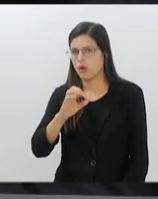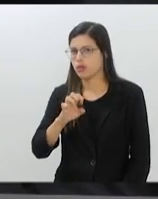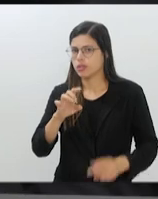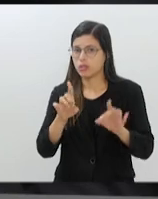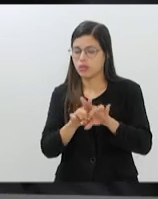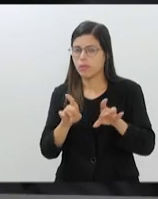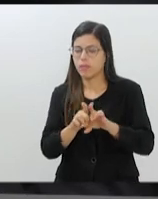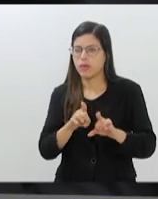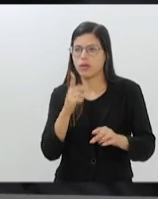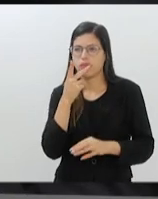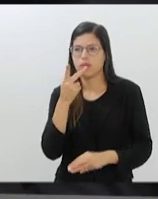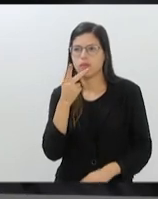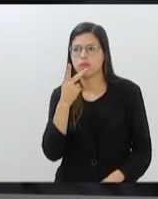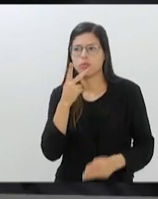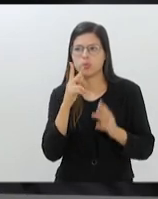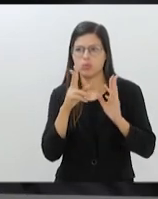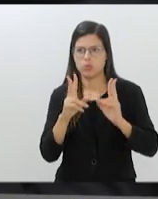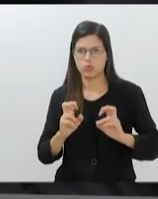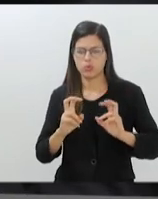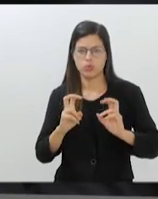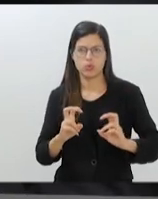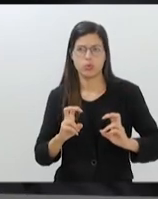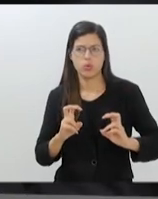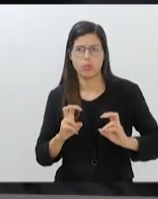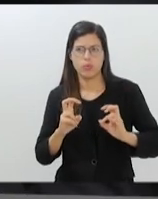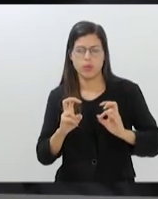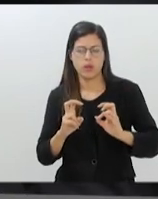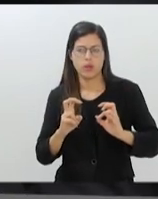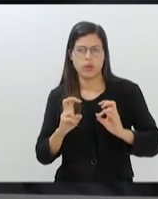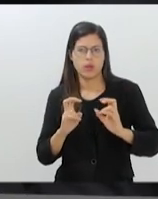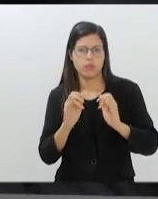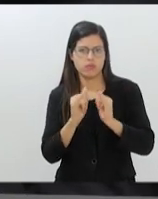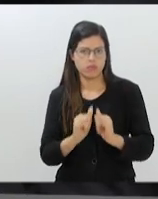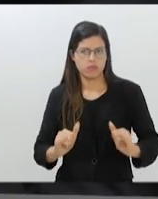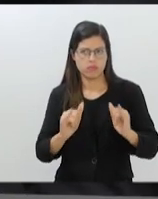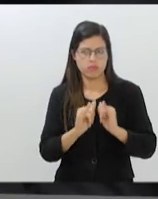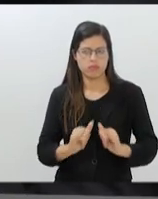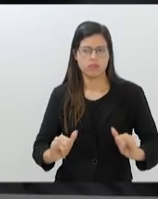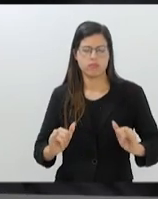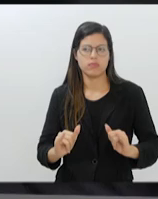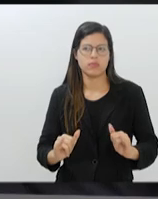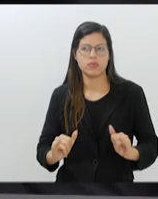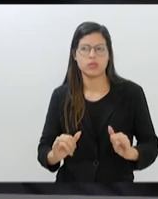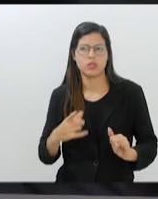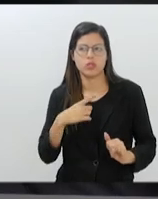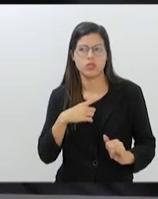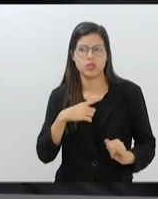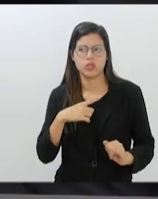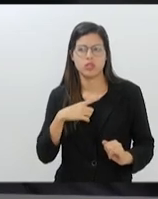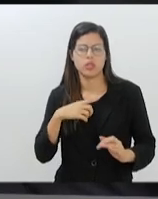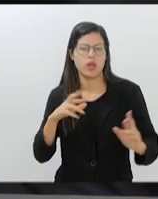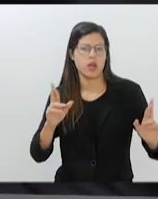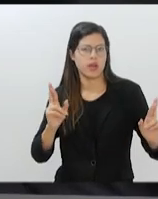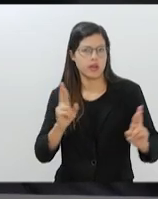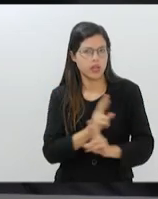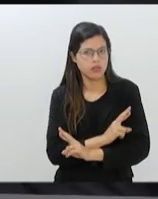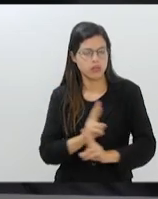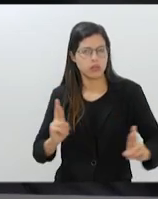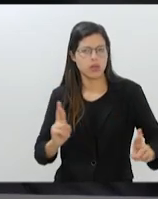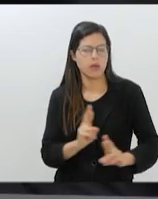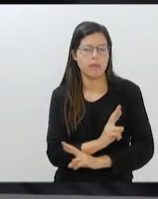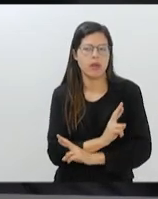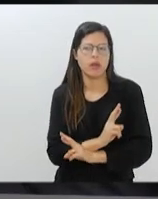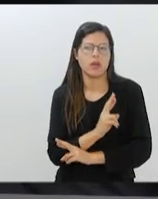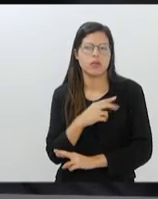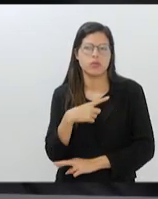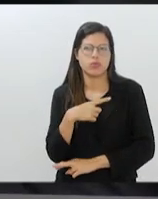sobre sobre a questão da publicidade da bonificação da publicidade tinha questão de relacionamento tinha